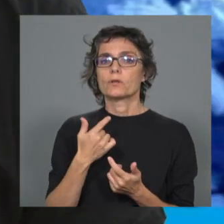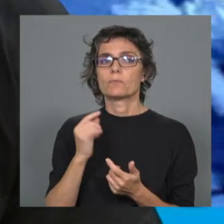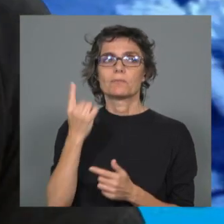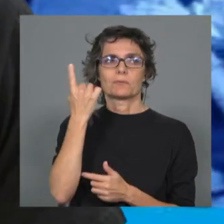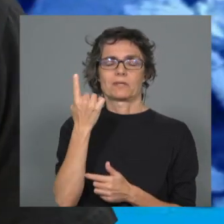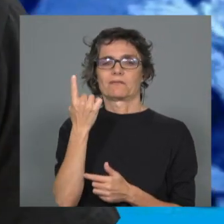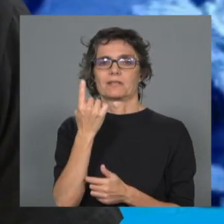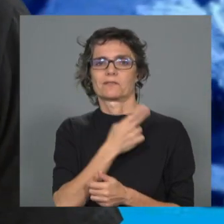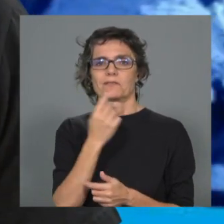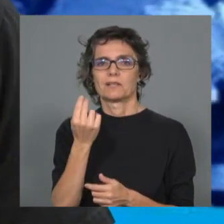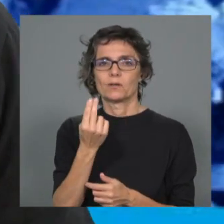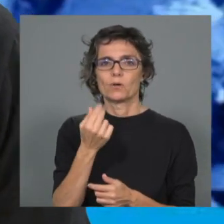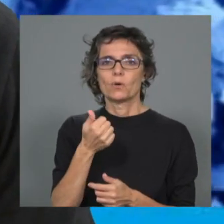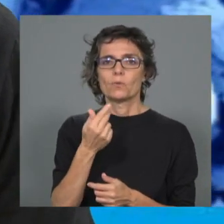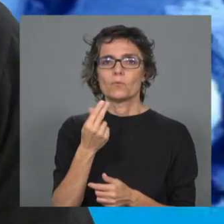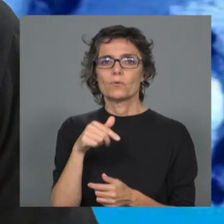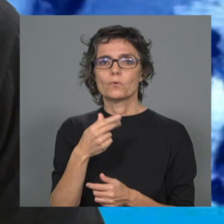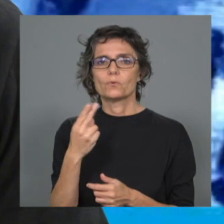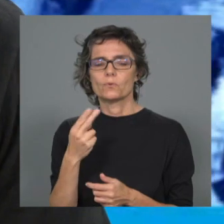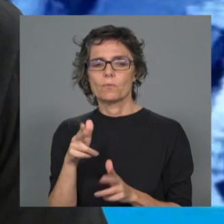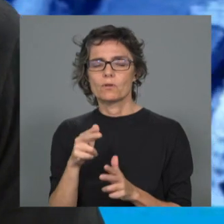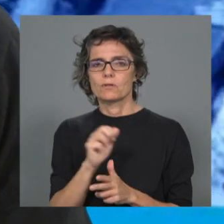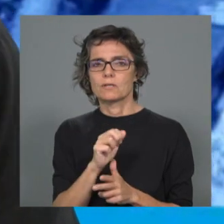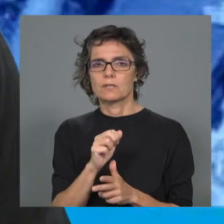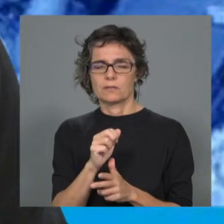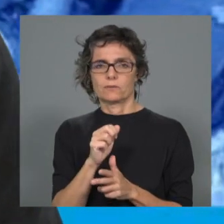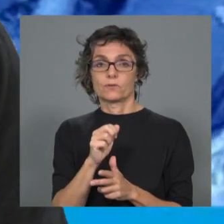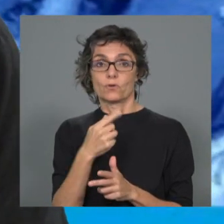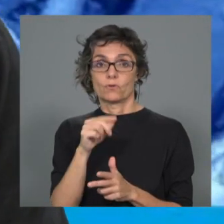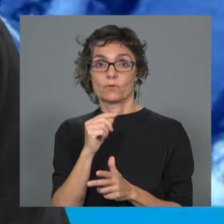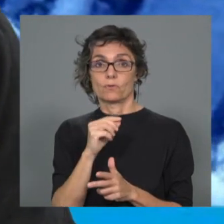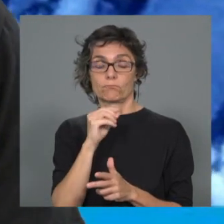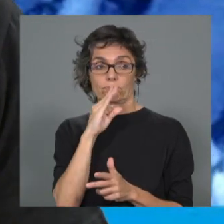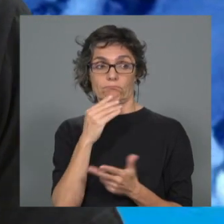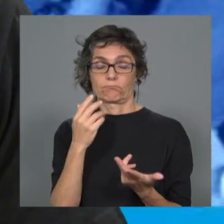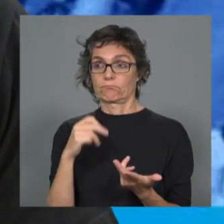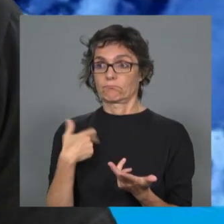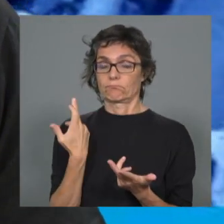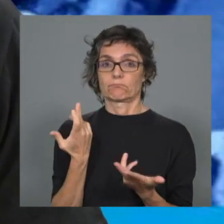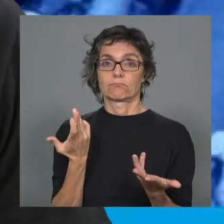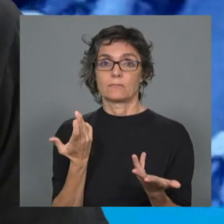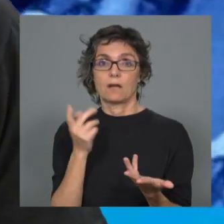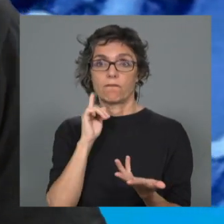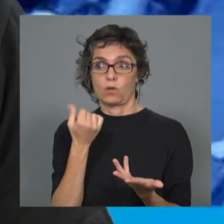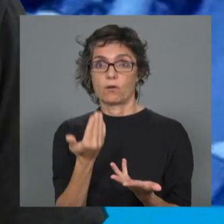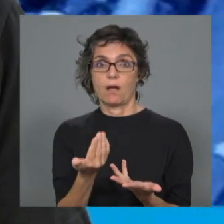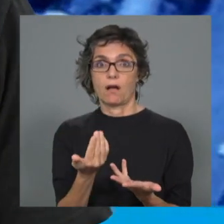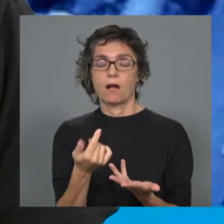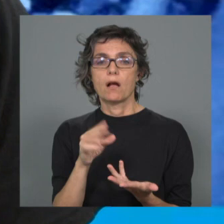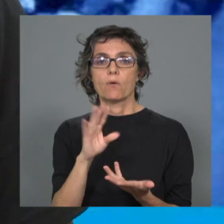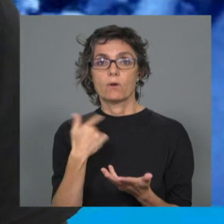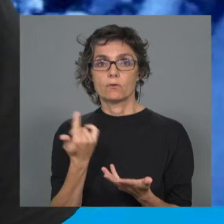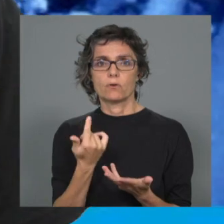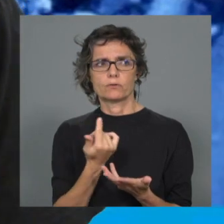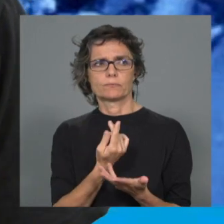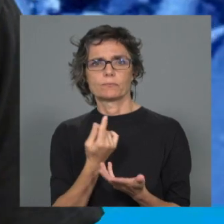academia, na metodologia Ubuntu o efeito surpresa é muito valorizado. Então, quando começamos a academia, sabíamos